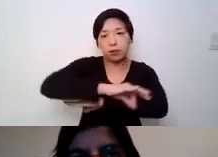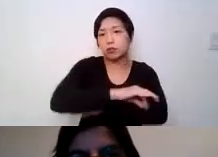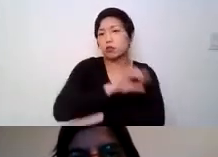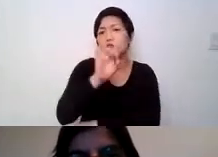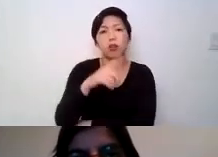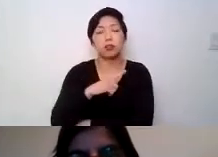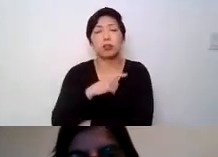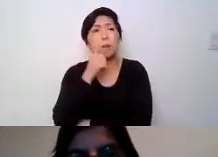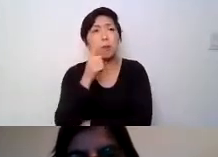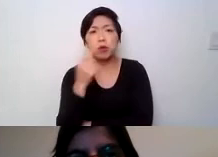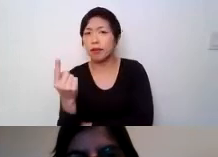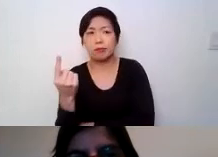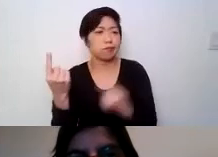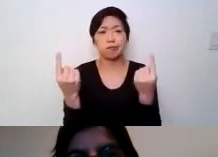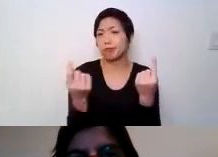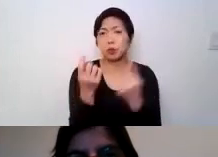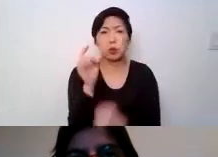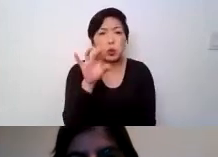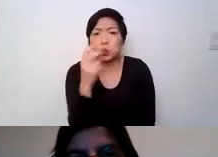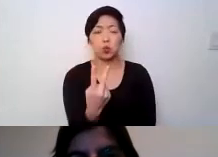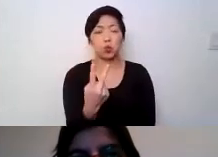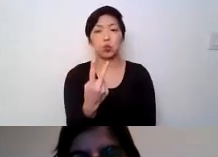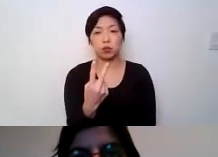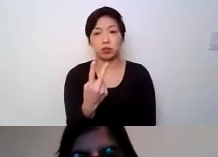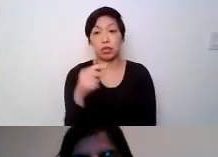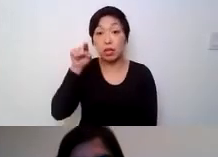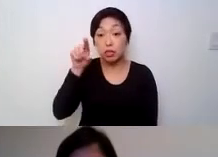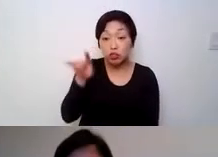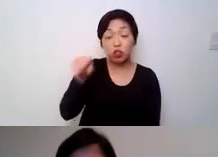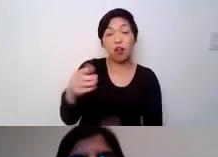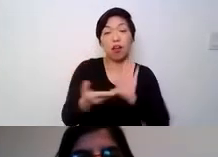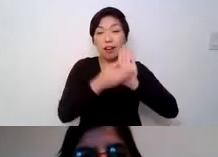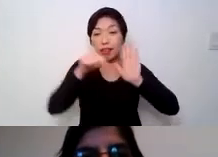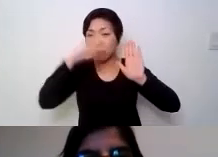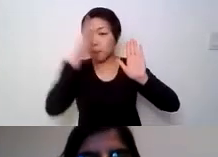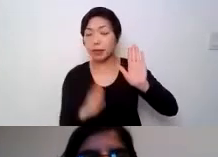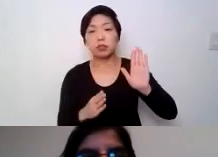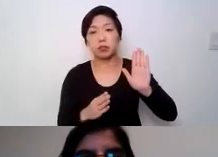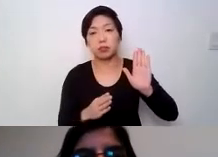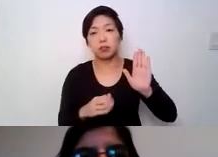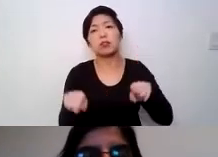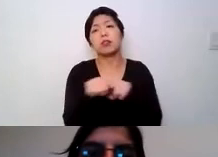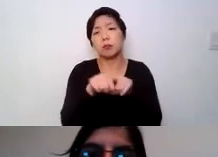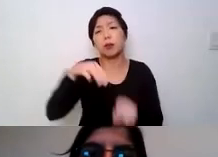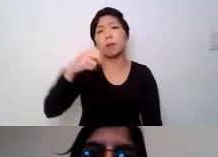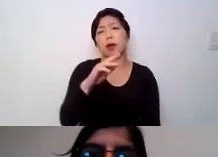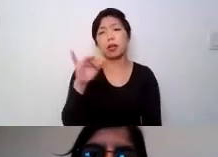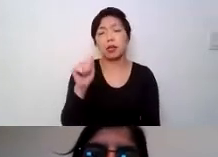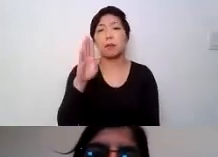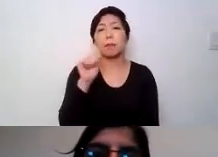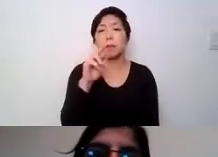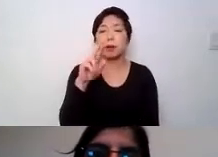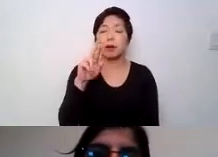uma na turma dela era só ela no Brasil praticamente tinha também a Maria Bardelli né que projetou